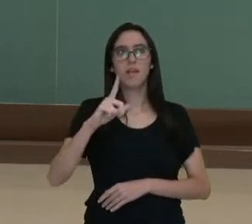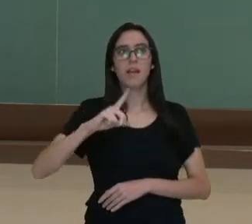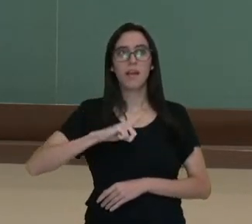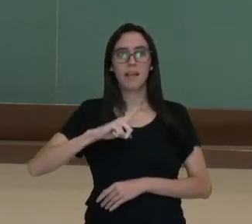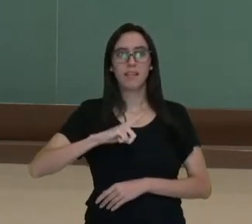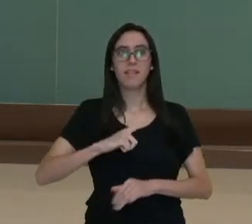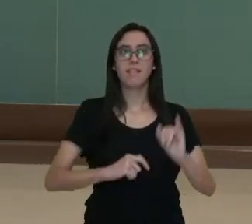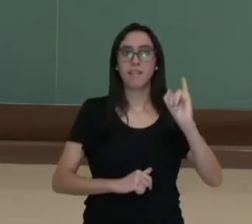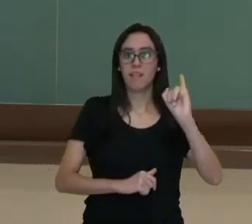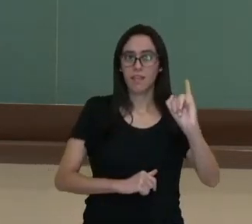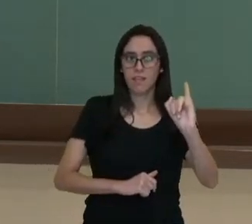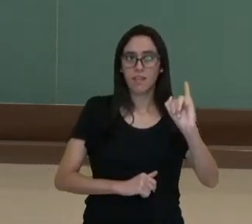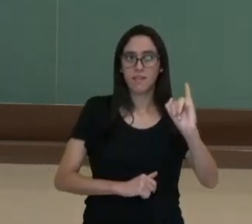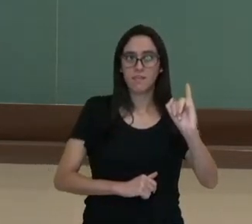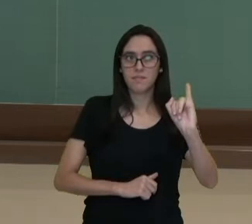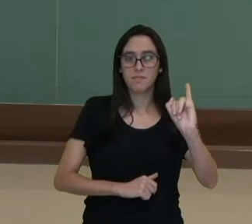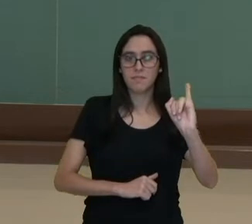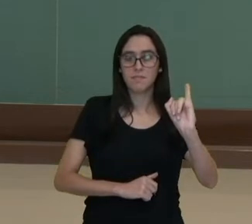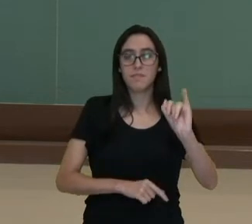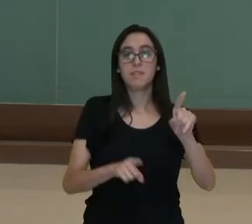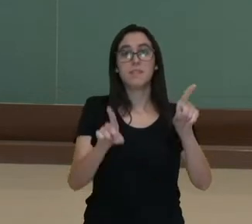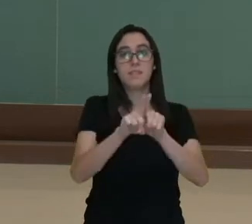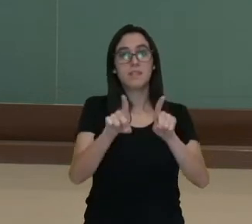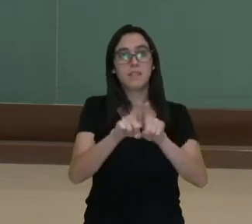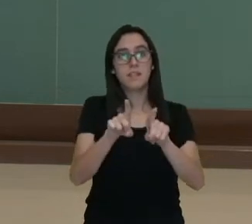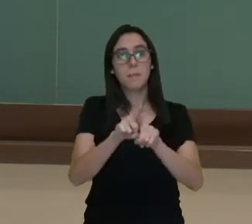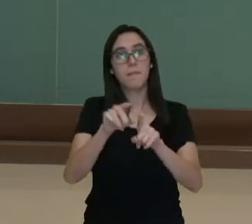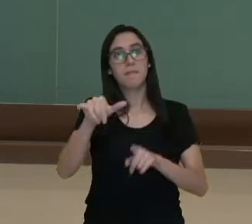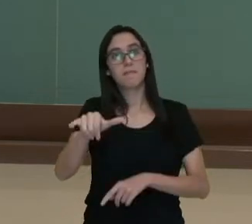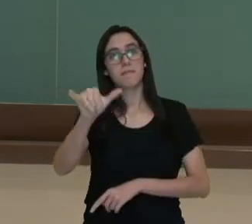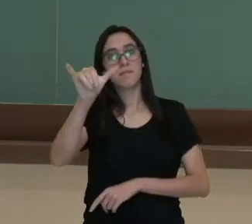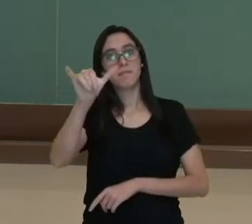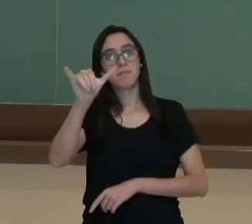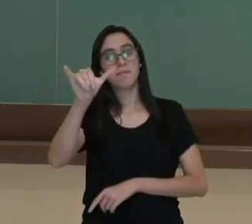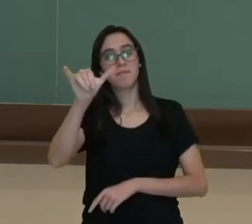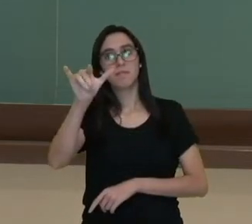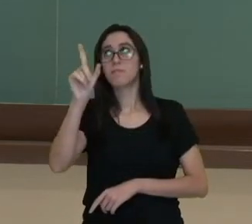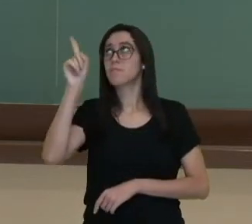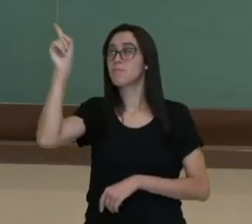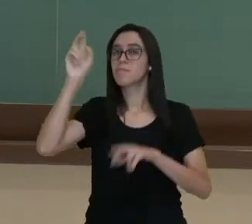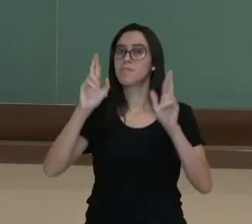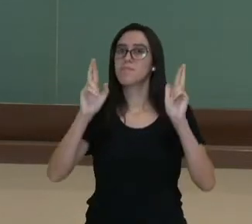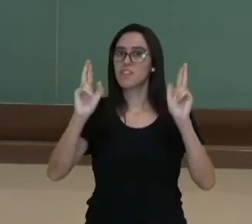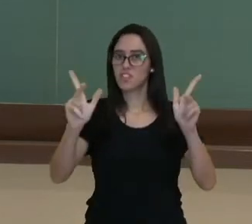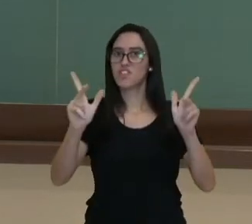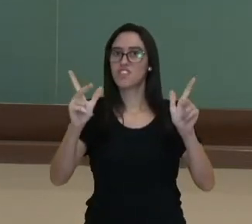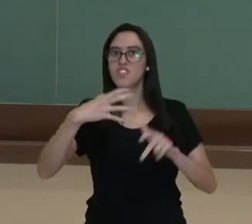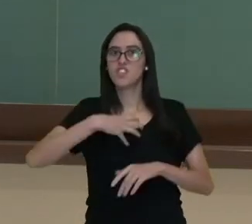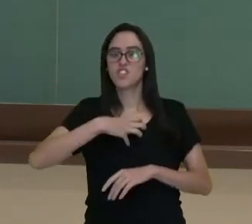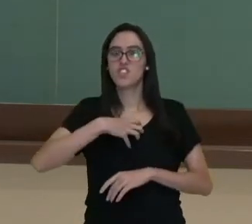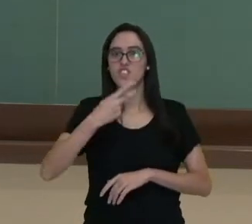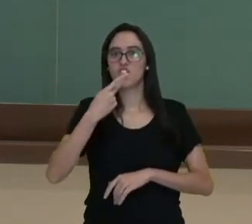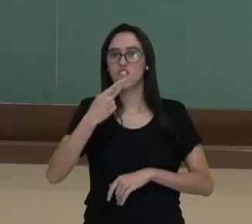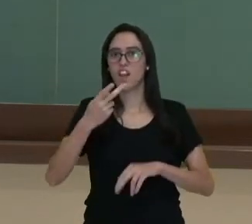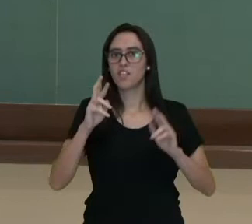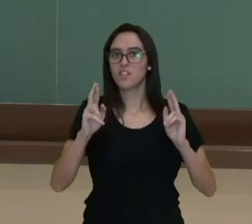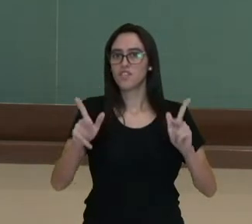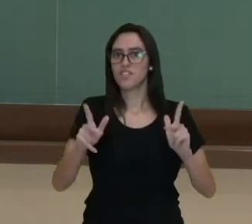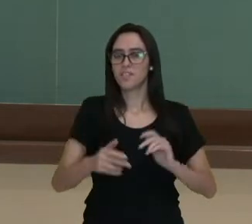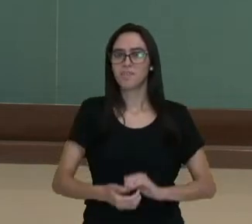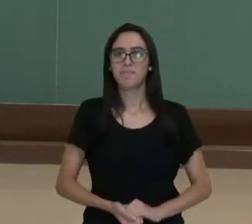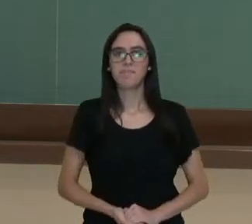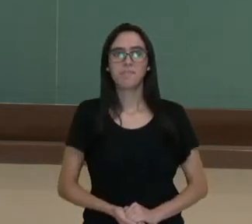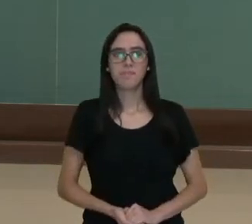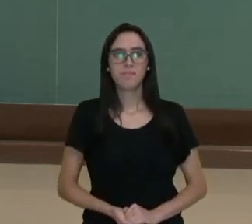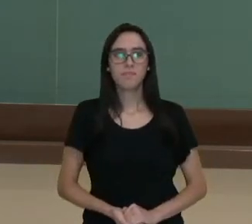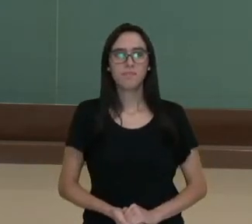que é o I? Agora nós temos também la I, só que I griega, o I, que é o Y, tá?